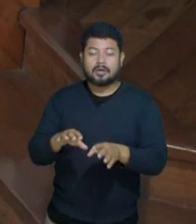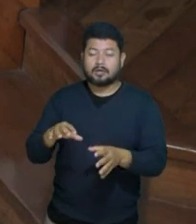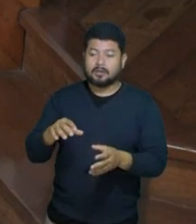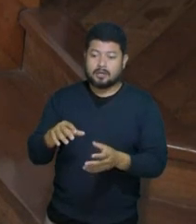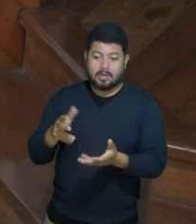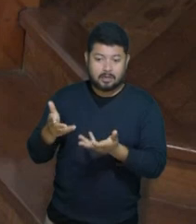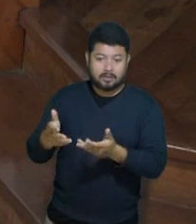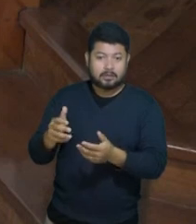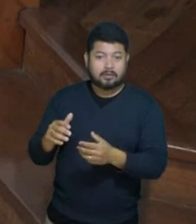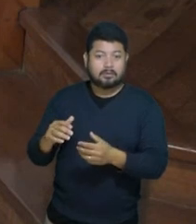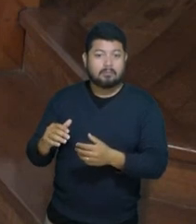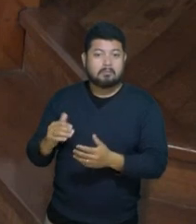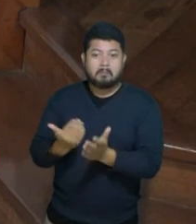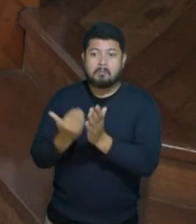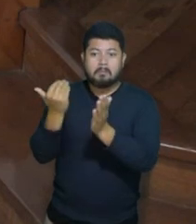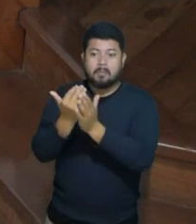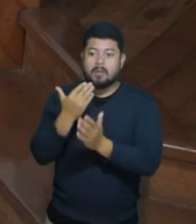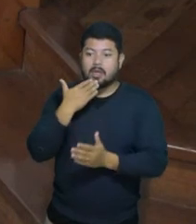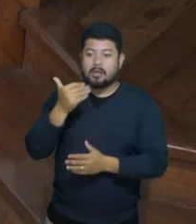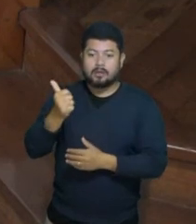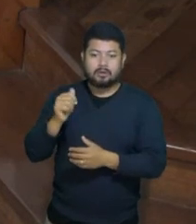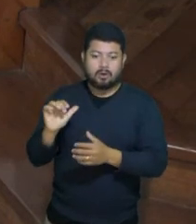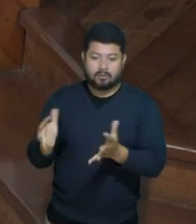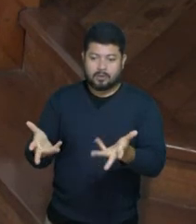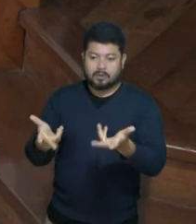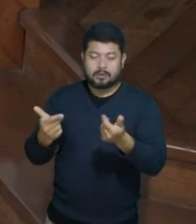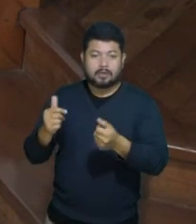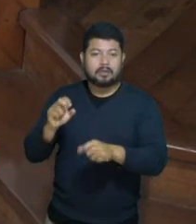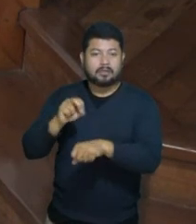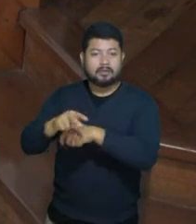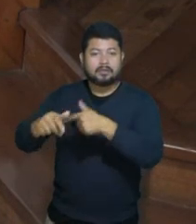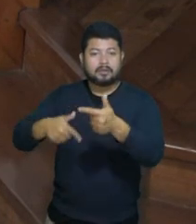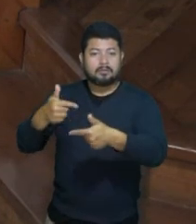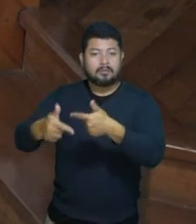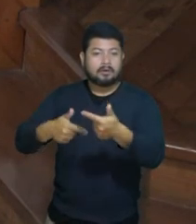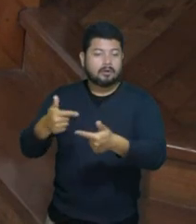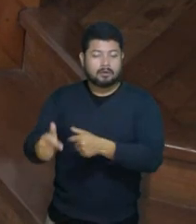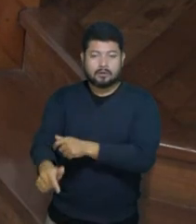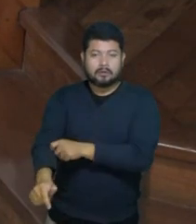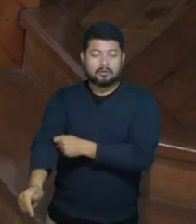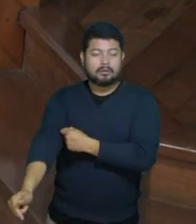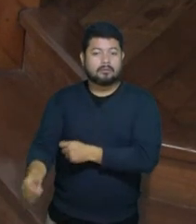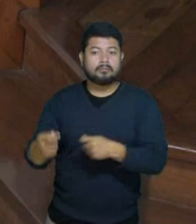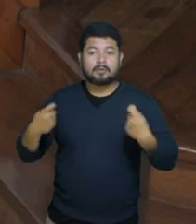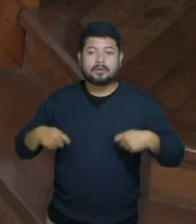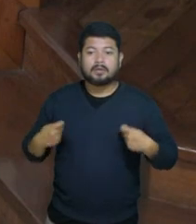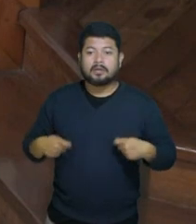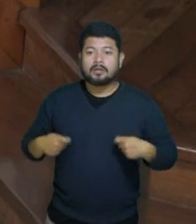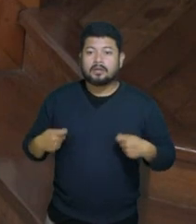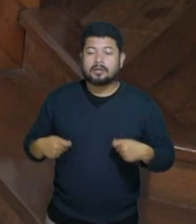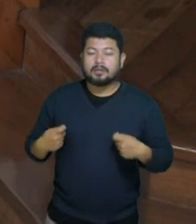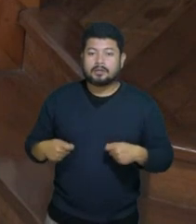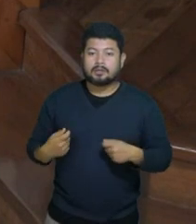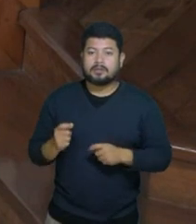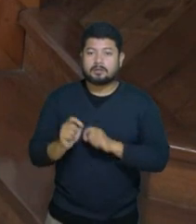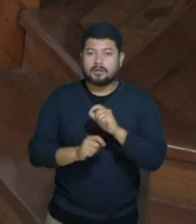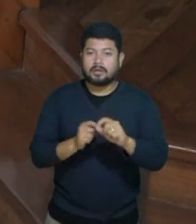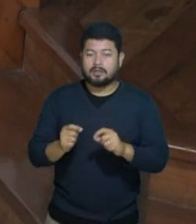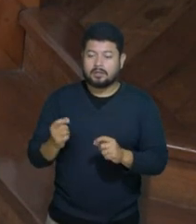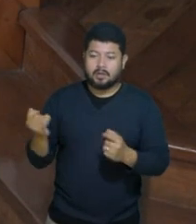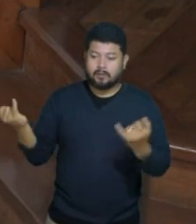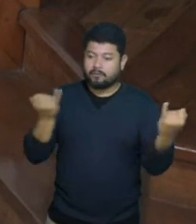mais qualificados, se for seguida, né? Então, a gente tem que começar a quebrar essas